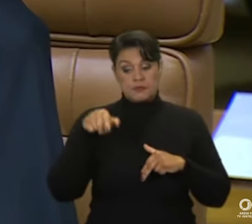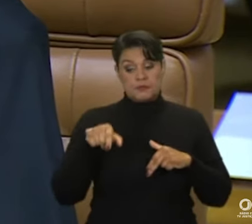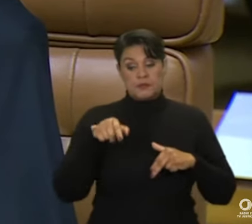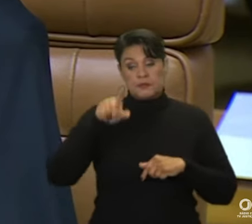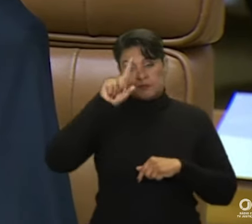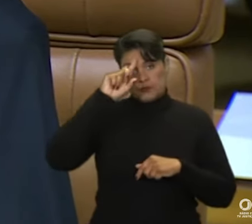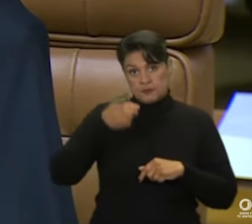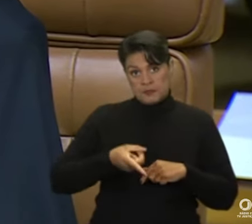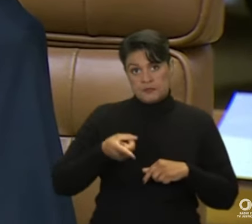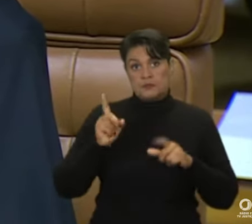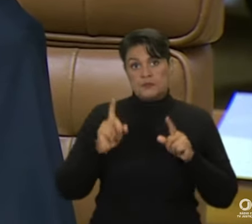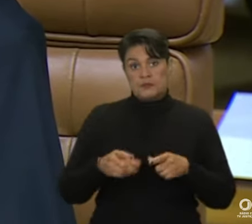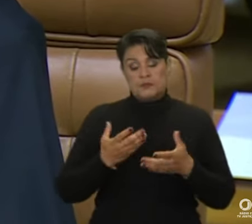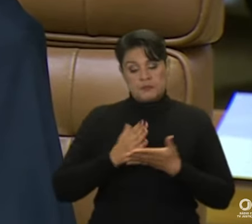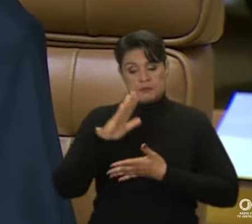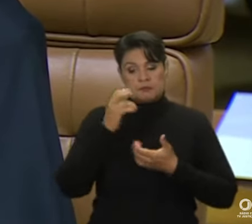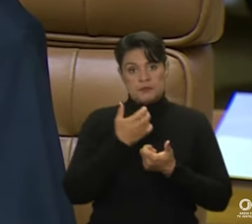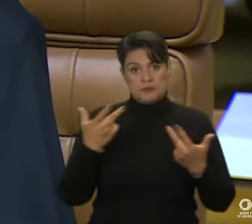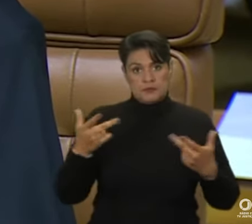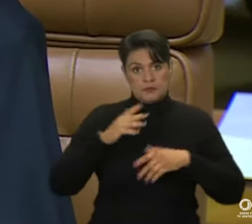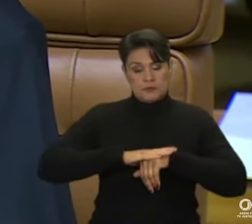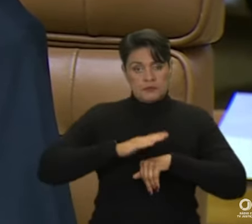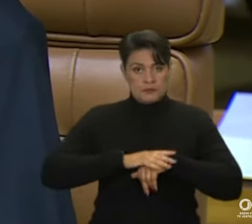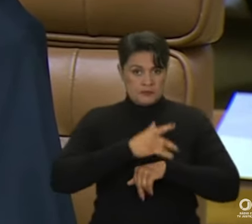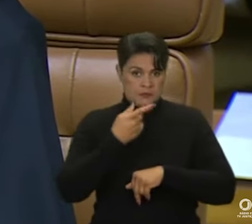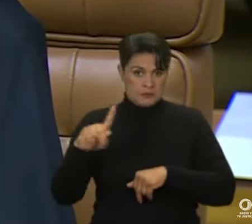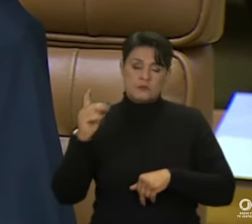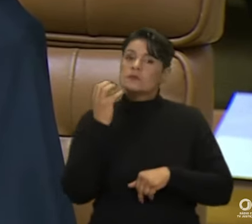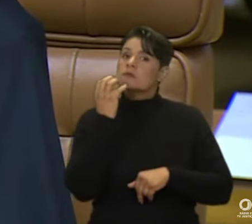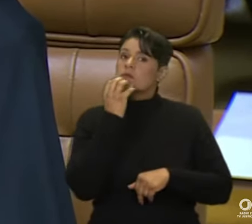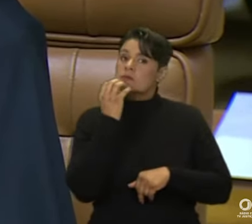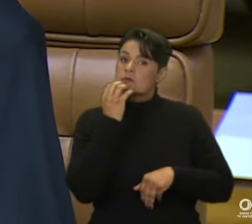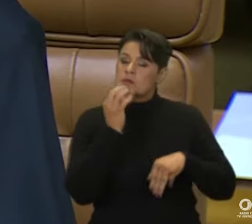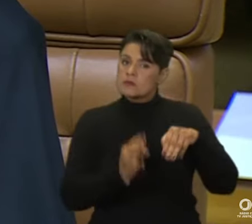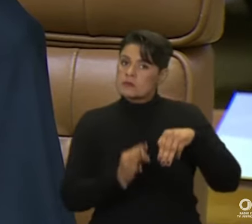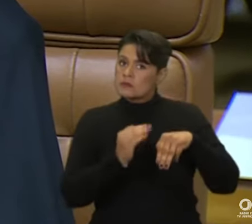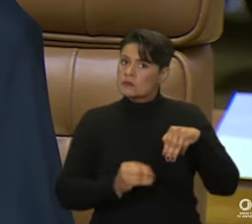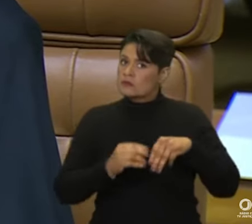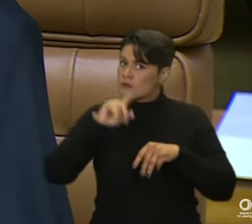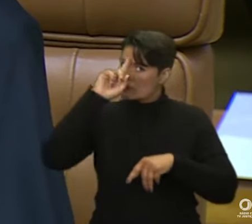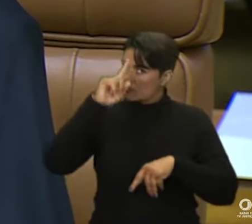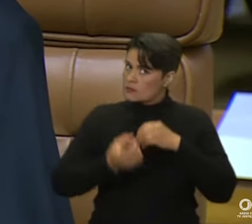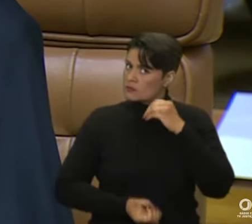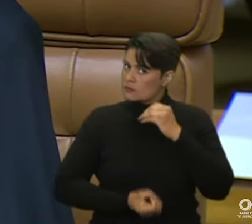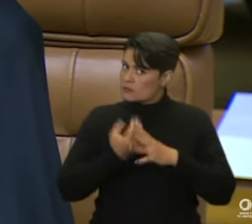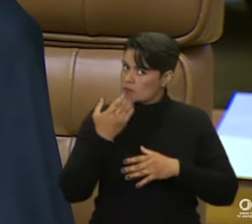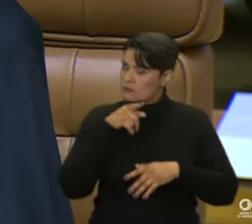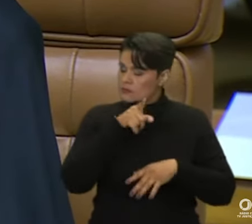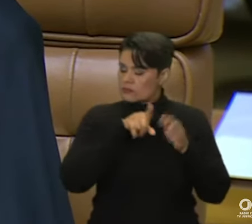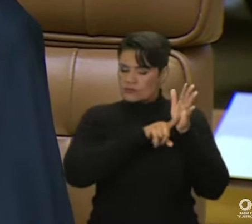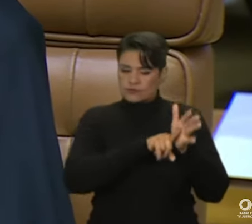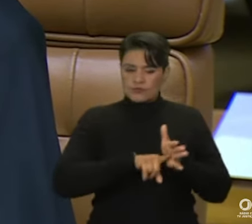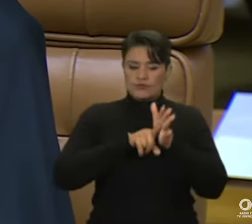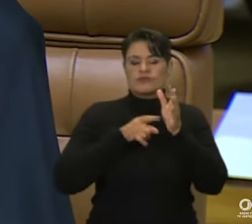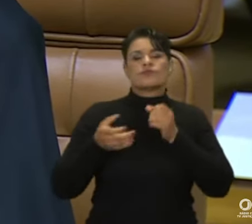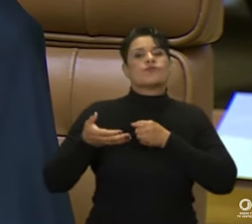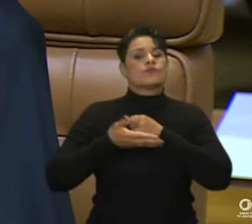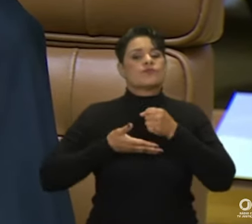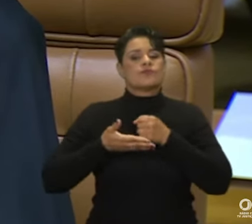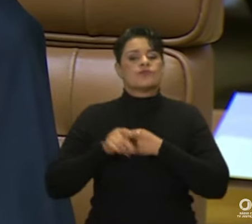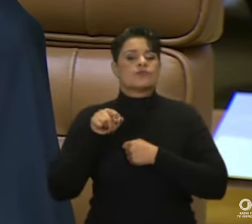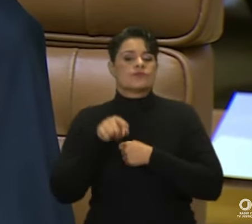então presidente, ministro Dias Toffoli, que determinou a instauração de inquérito com base nesse dispositivo para